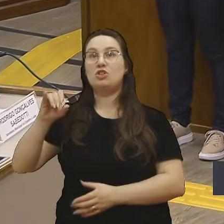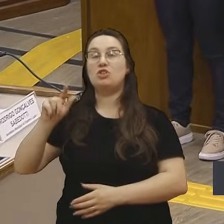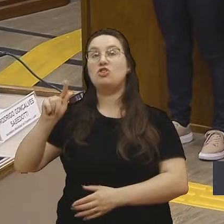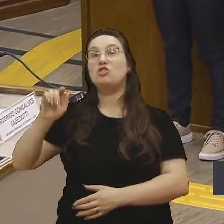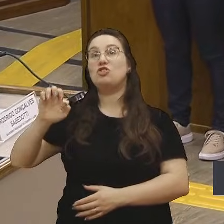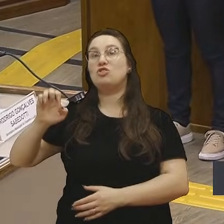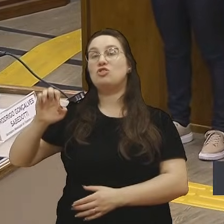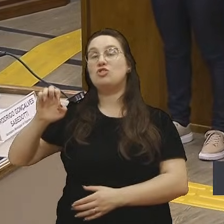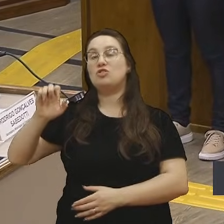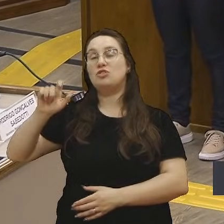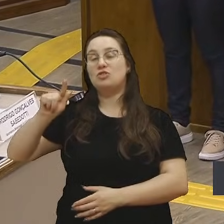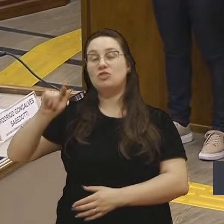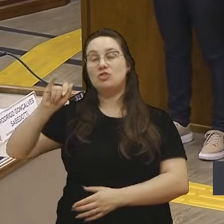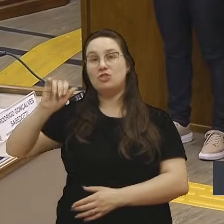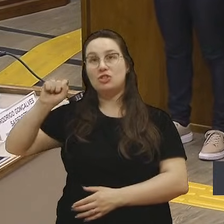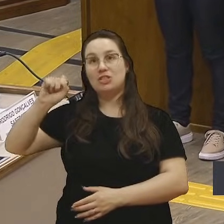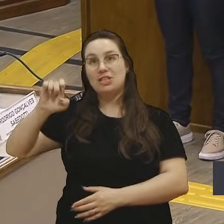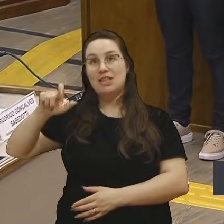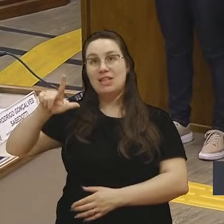Gabriel Seifeld.